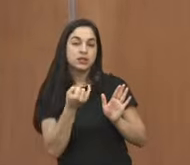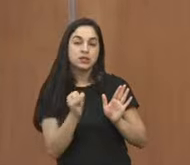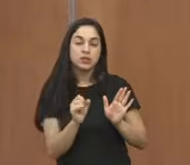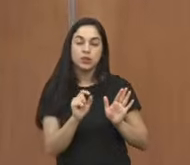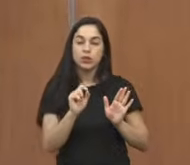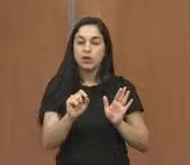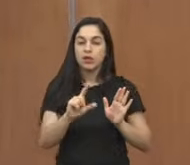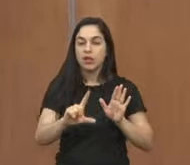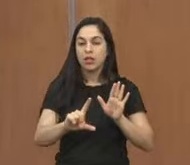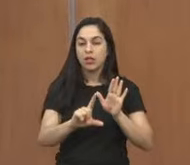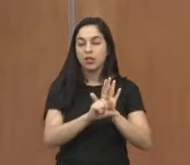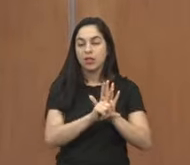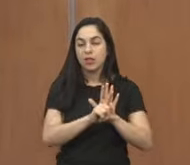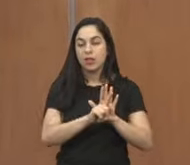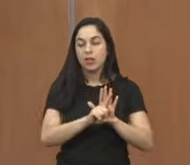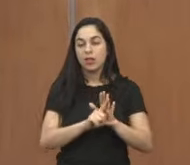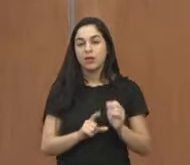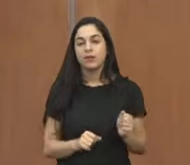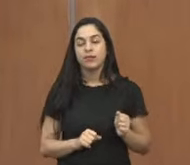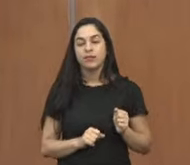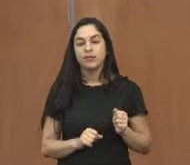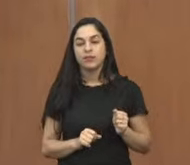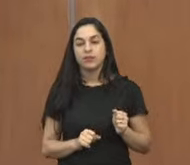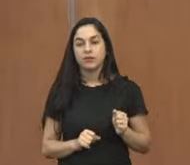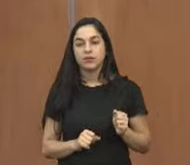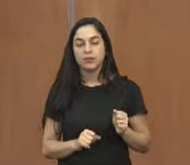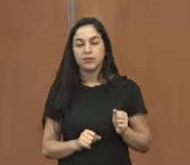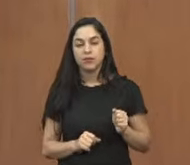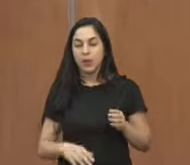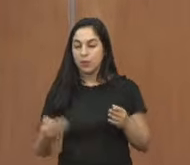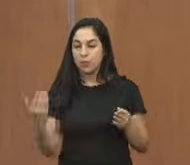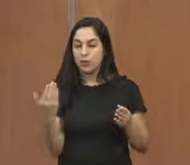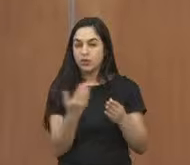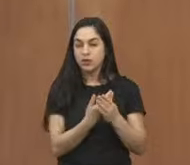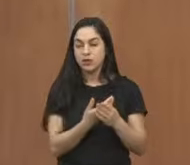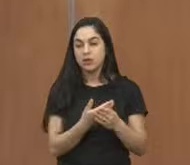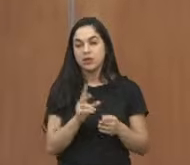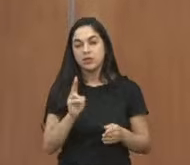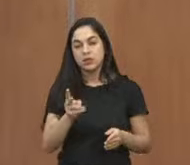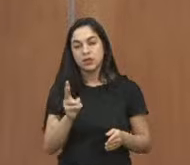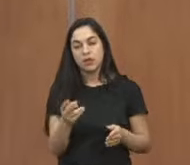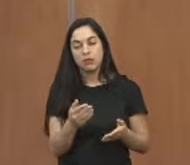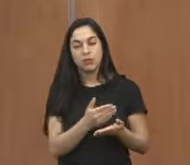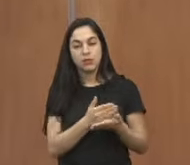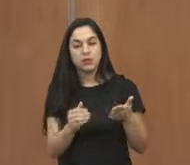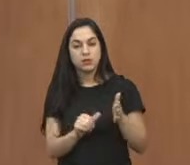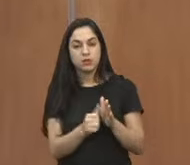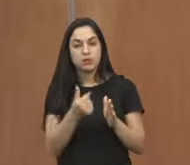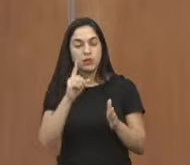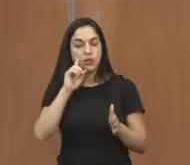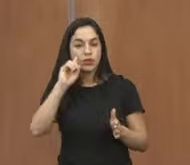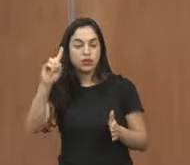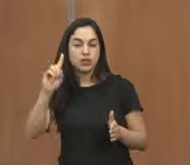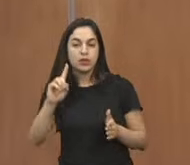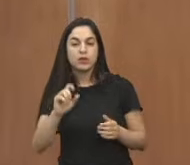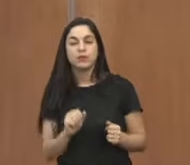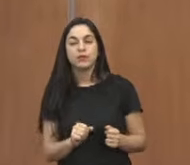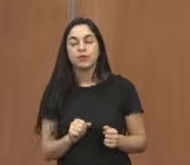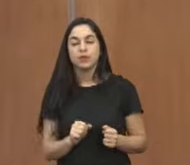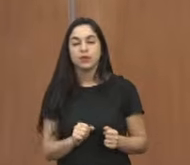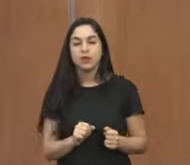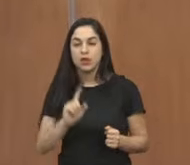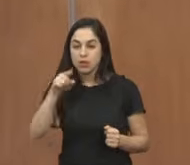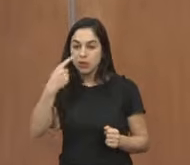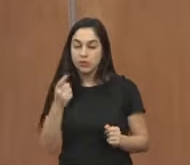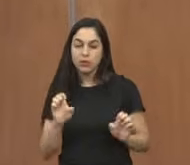a legislação processual civil, sendo que terão início sempre no primeiro dia útil subsequente ao